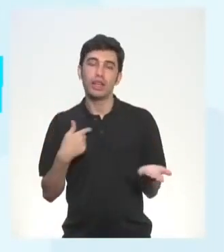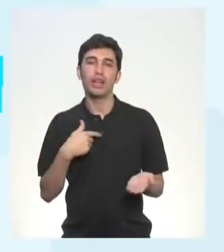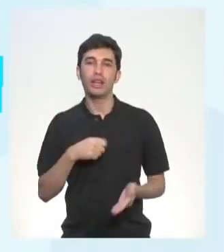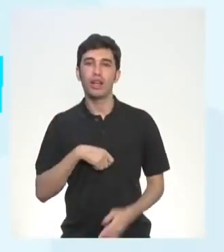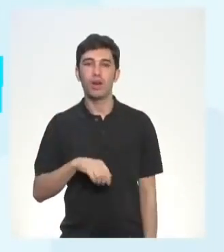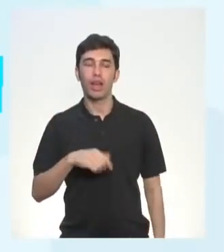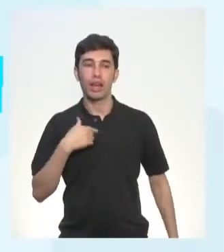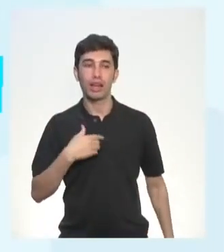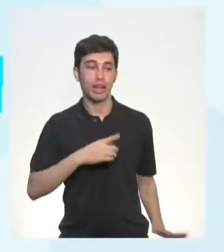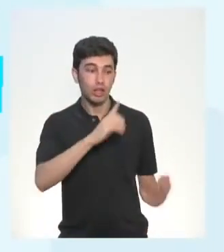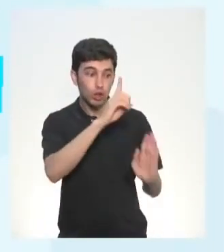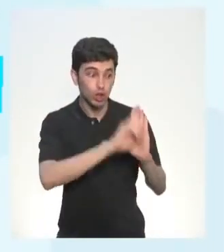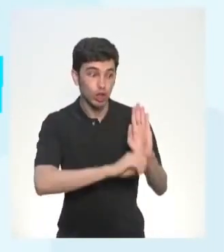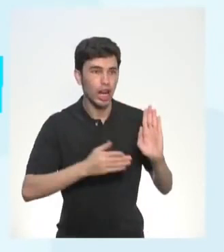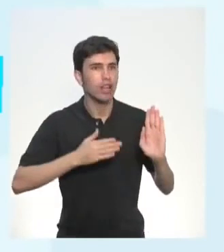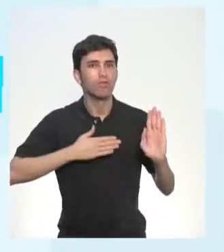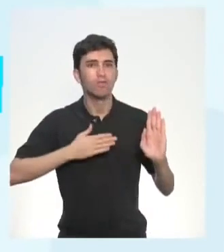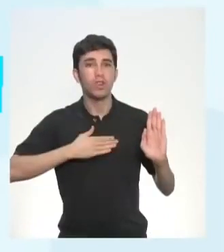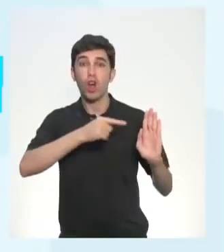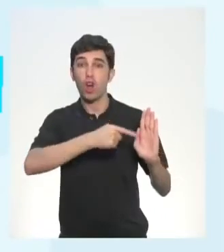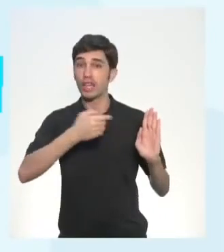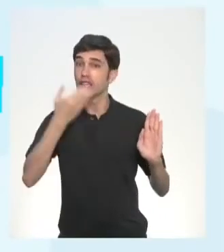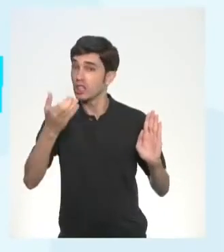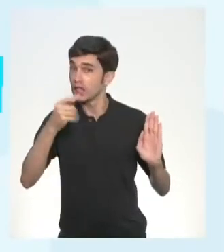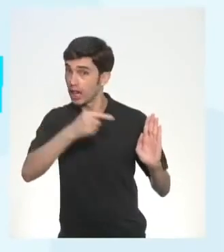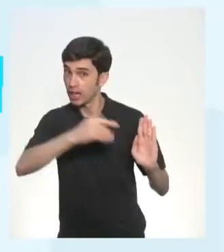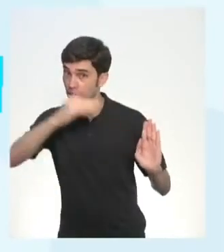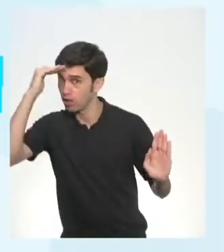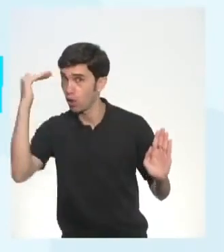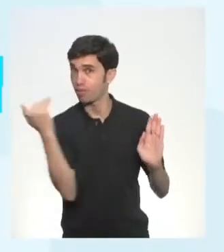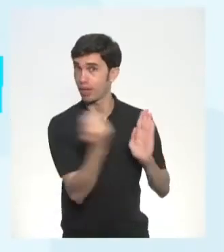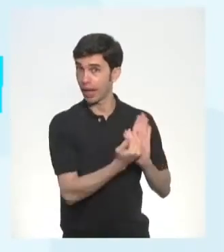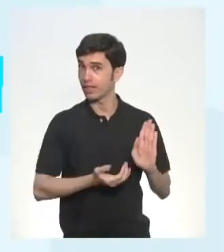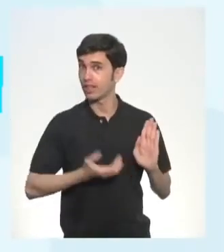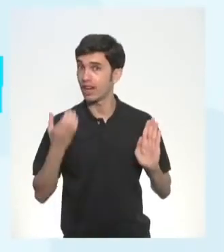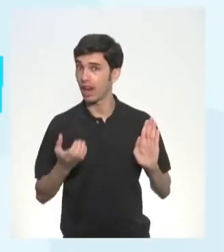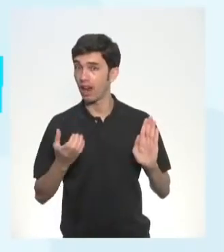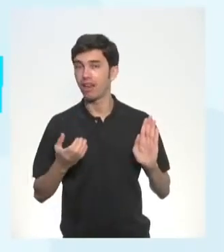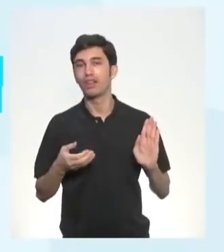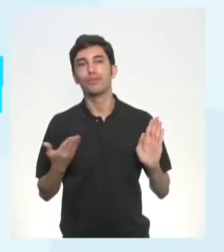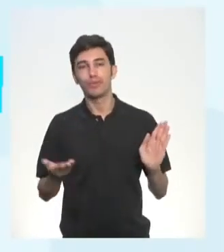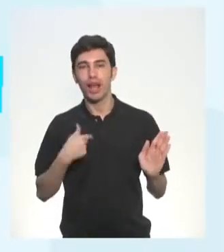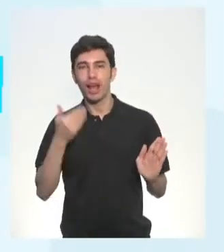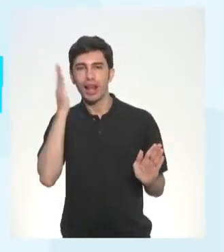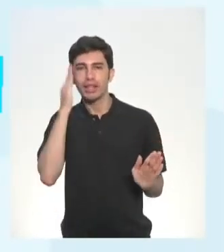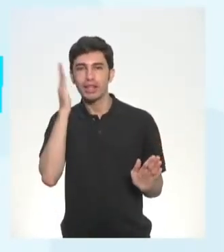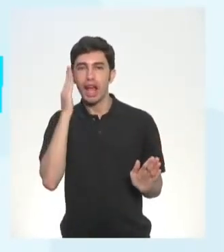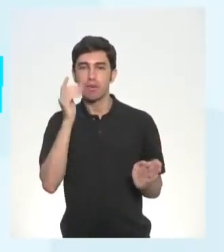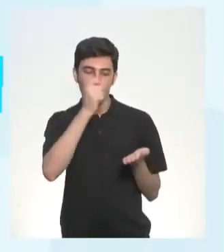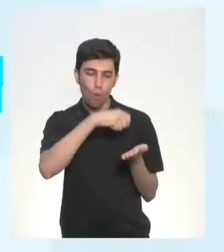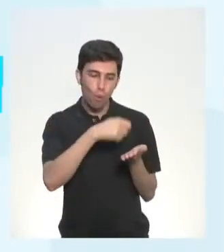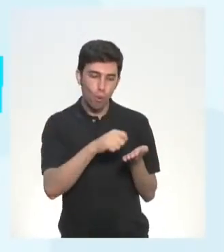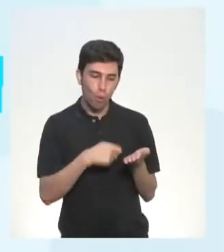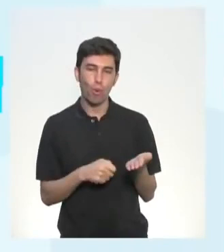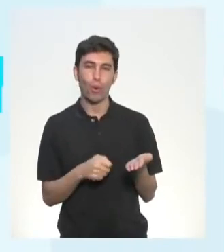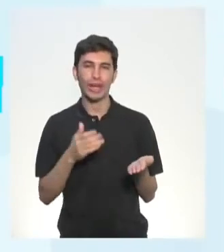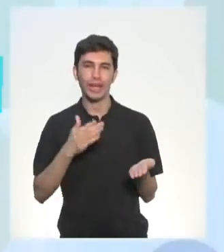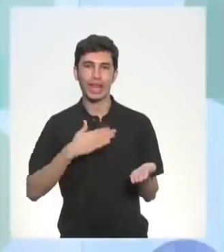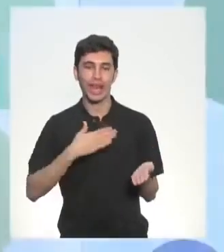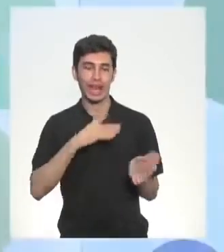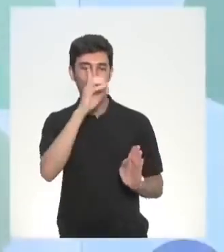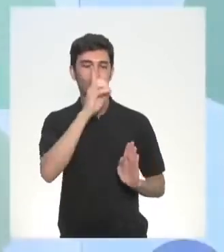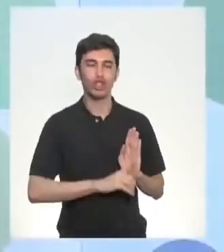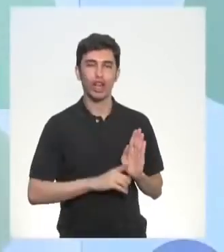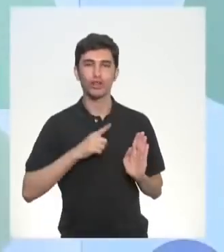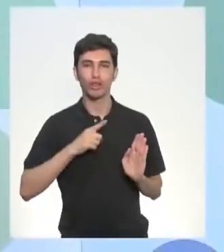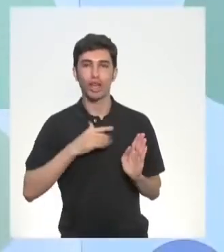texto, mostra que a pessoa se sente no direito, ela sabe que tem uma lei que a ampara. Então, perceba que aí está a marca que a gente